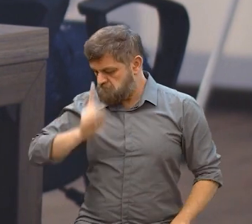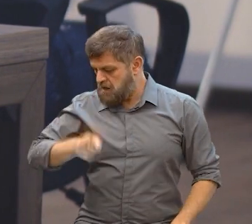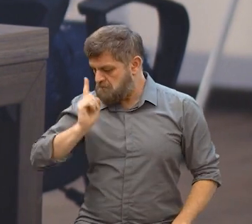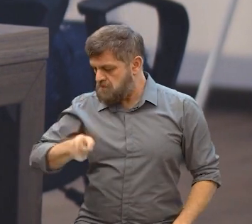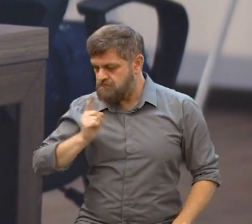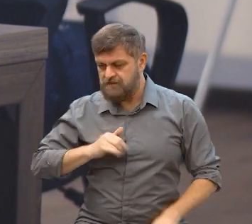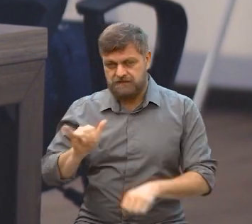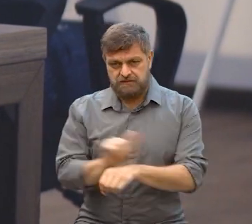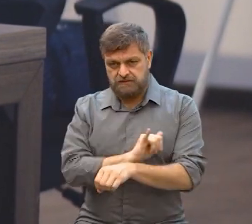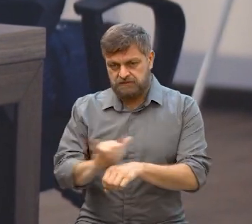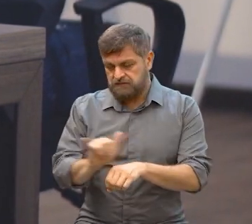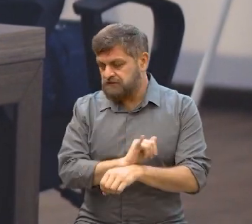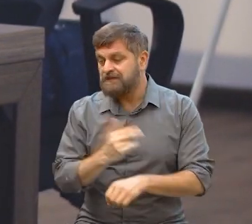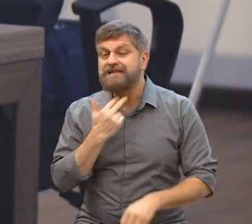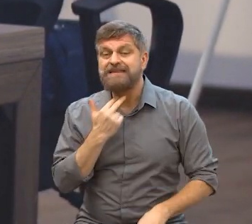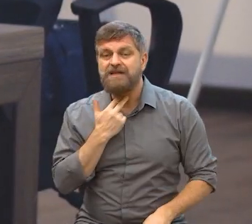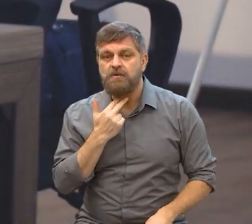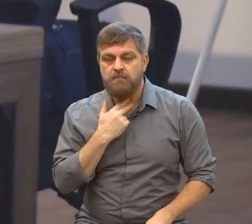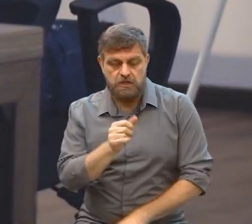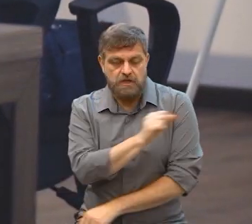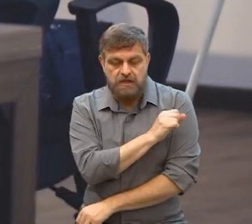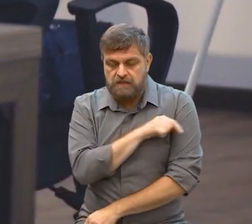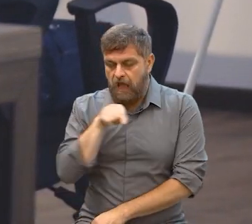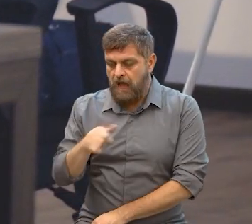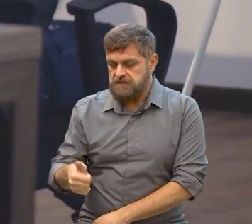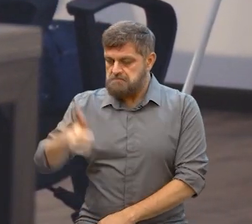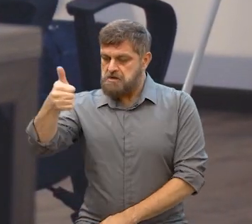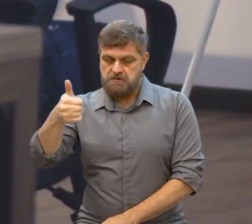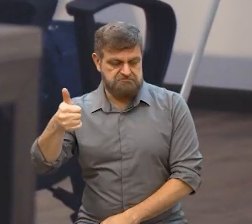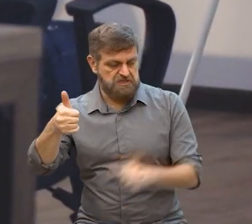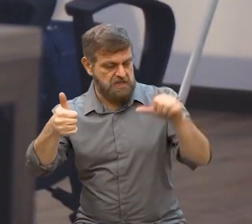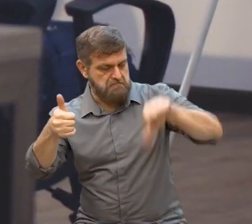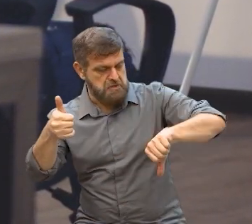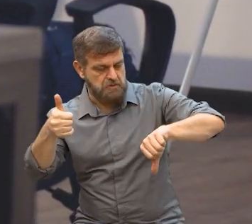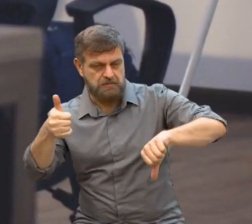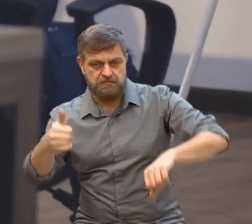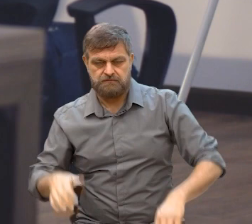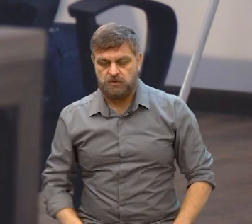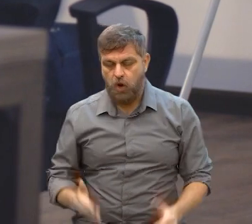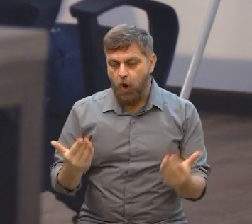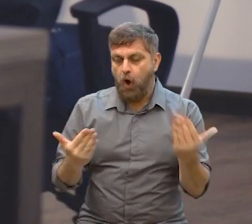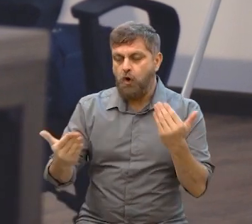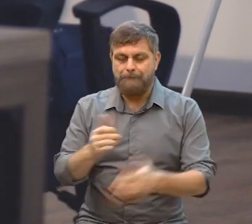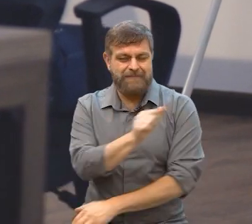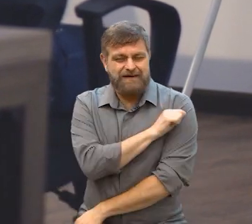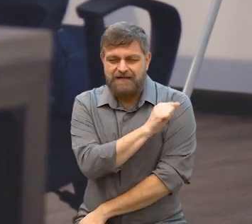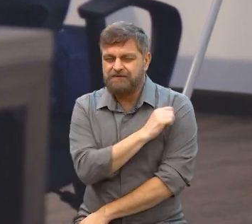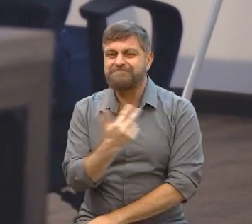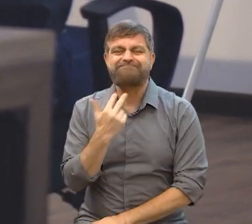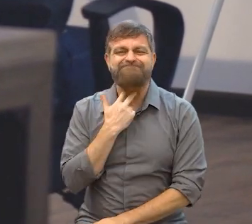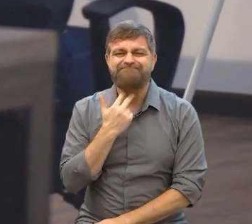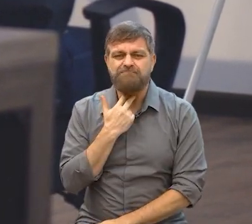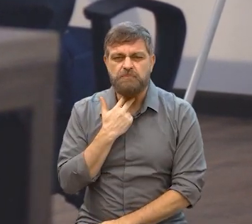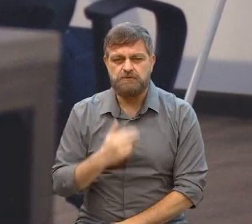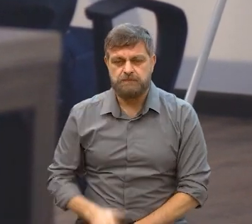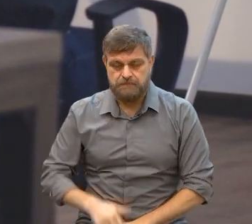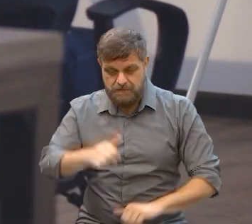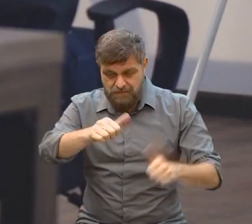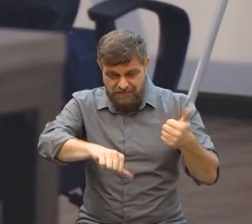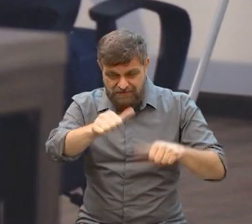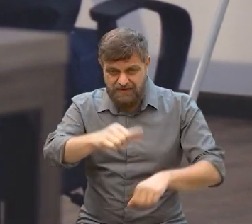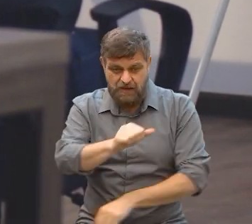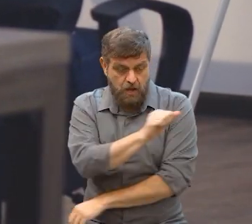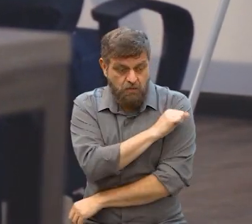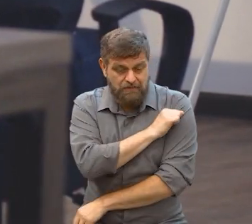ser instrumento de competição entre os alunos. A avaliação não pode ser momento para que o